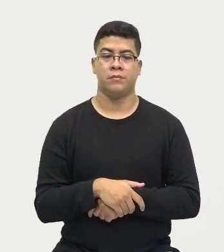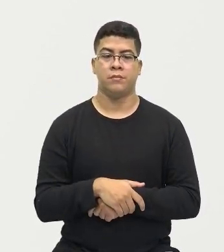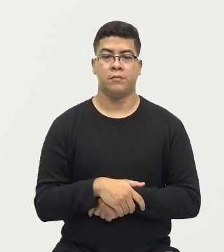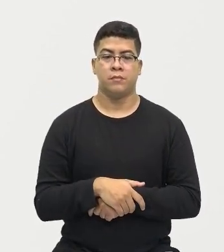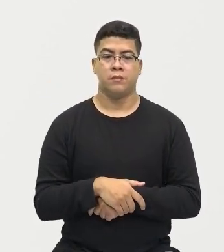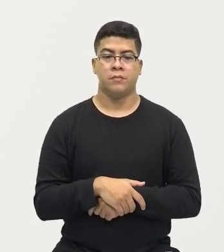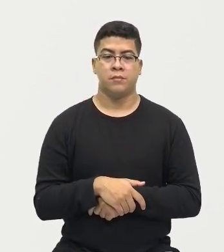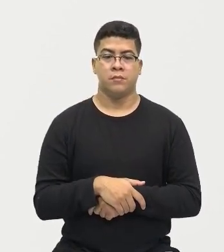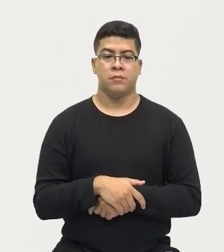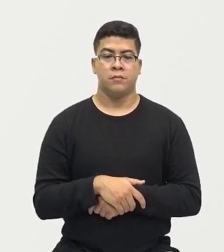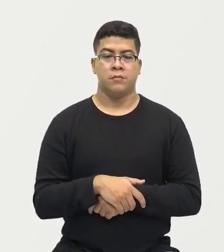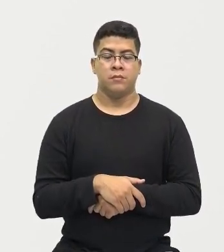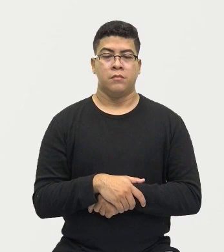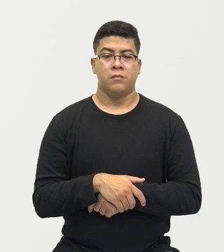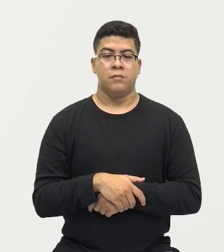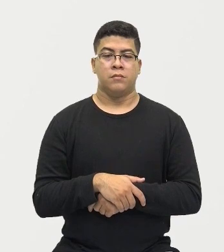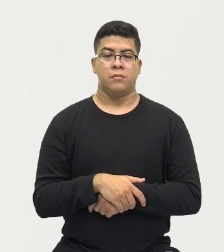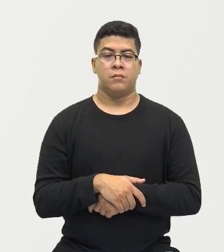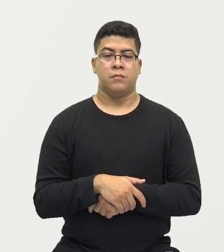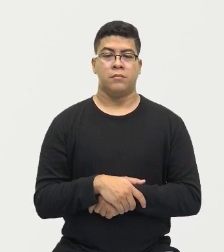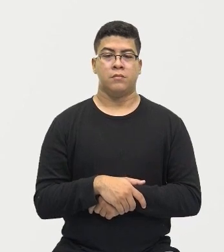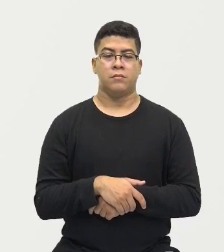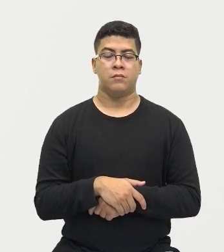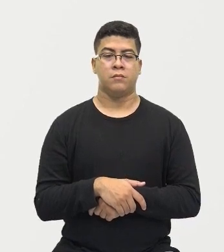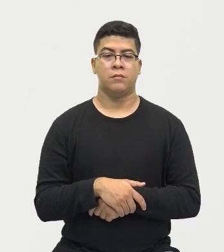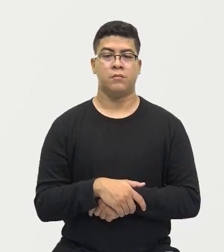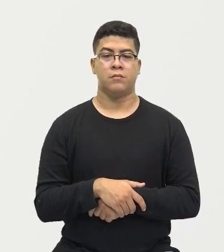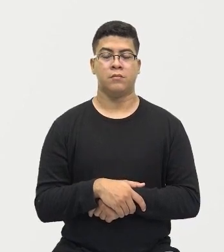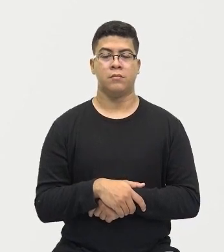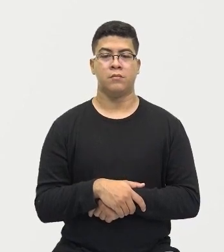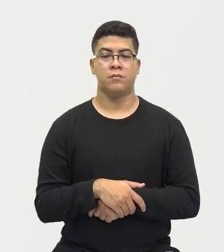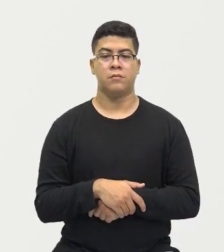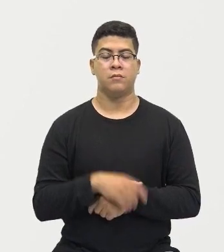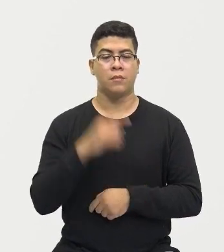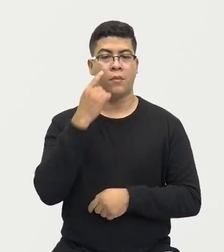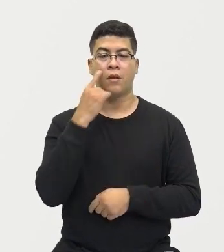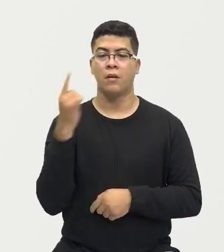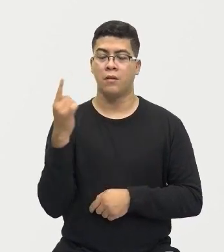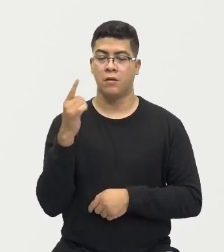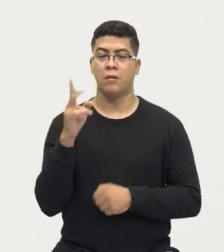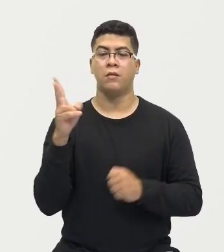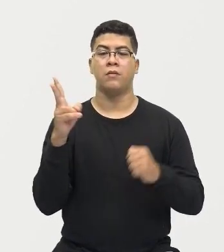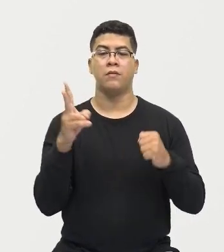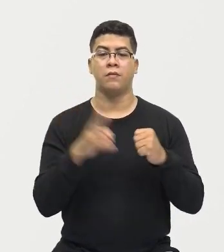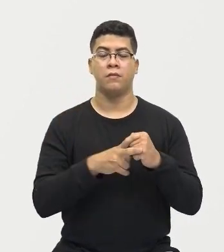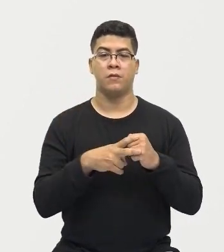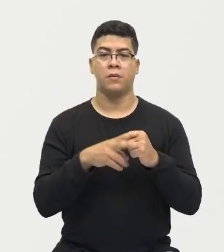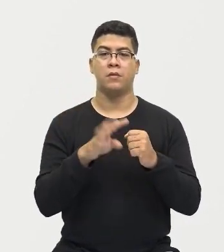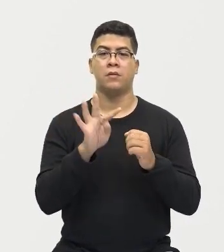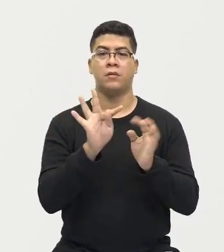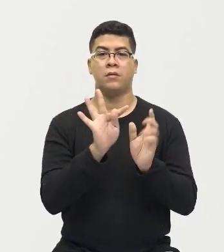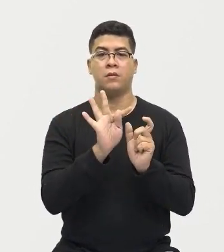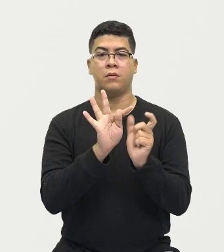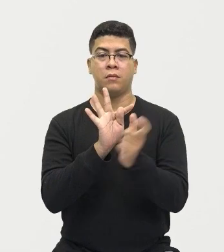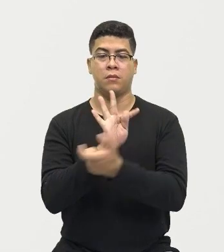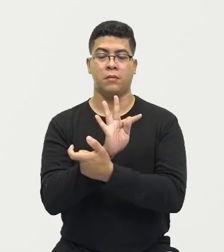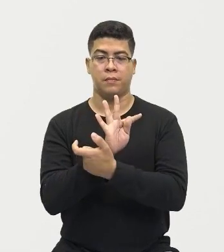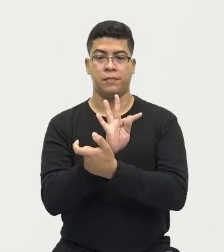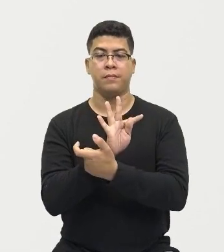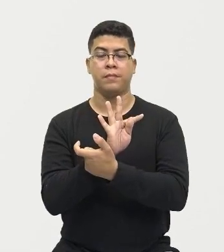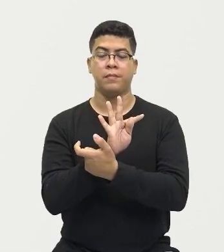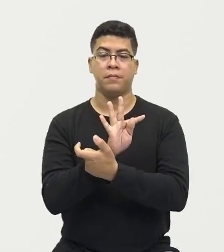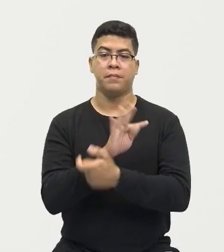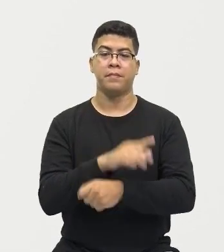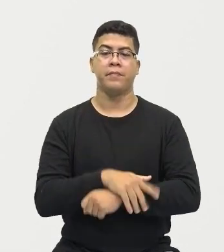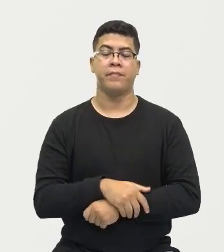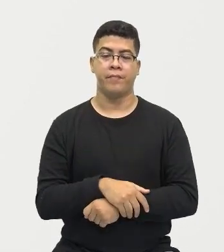Olha só. Está aqui, ó. Verbo transitivo indireto. Por quê? Pede a preposição. Quem discorda,